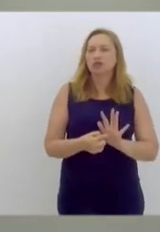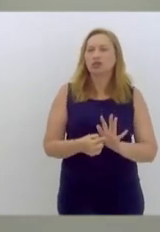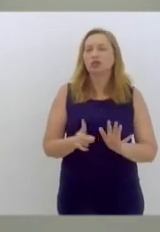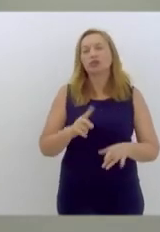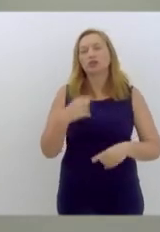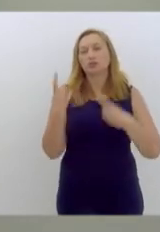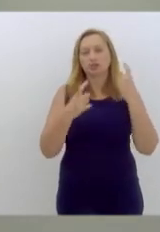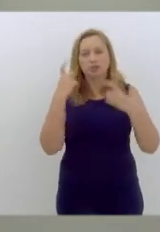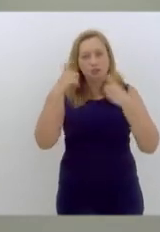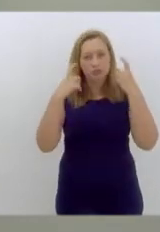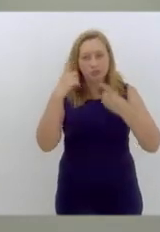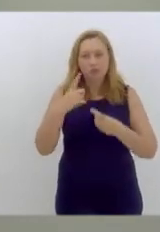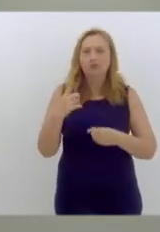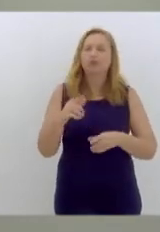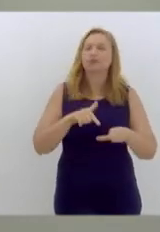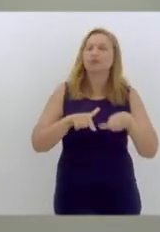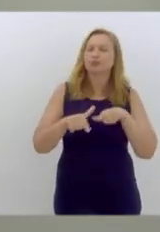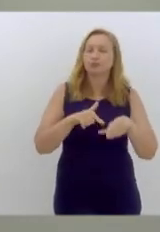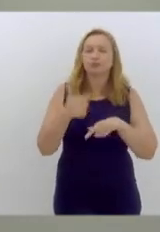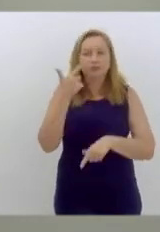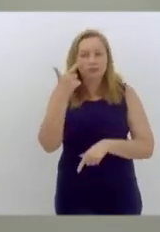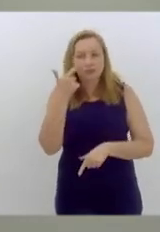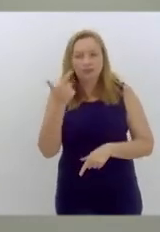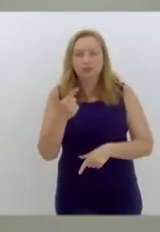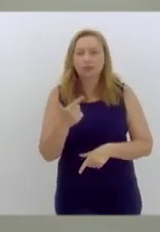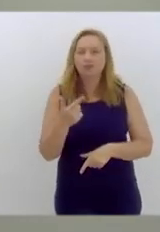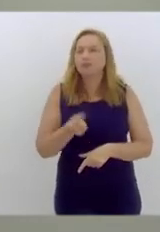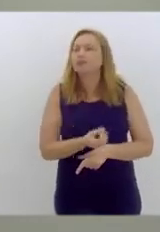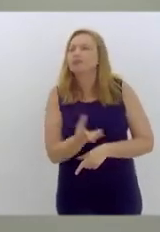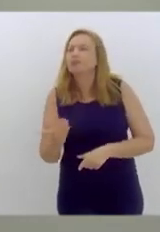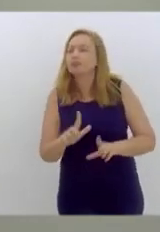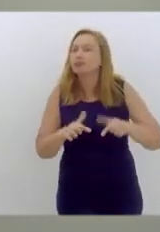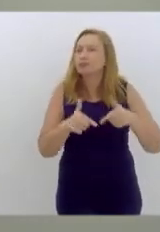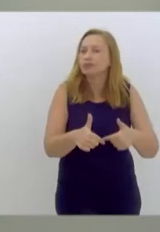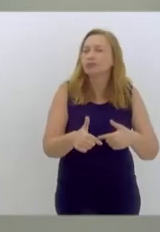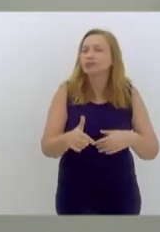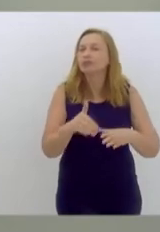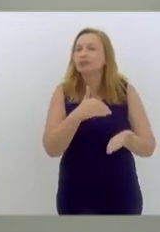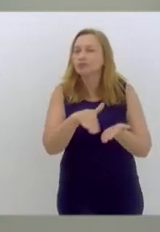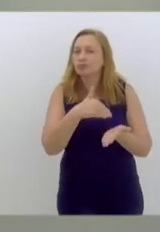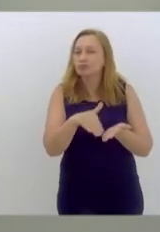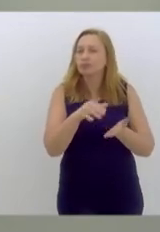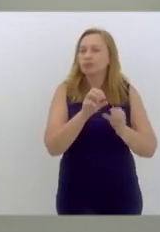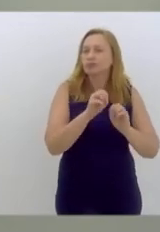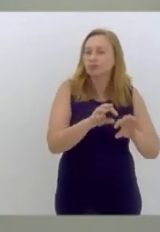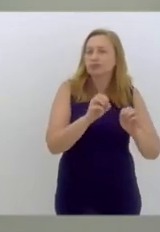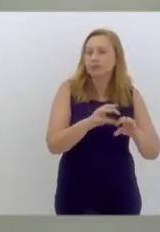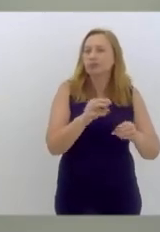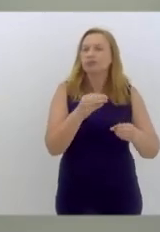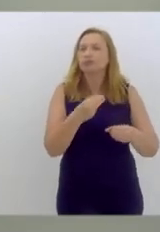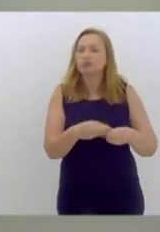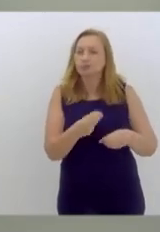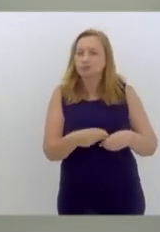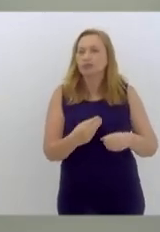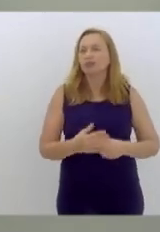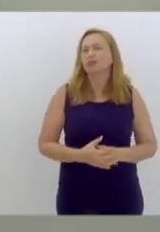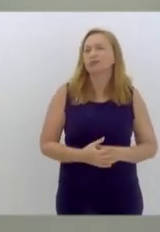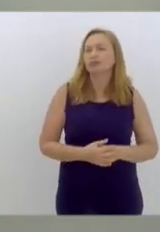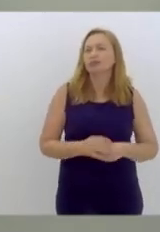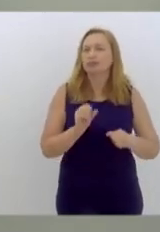nossa preocupação no nosso trabalho foi verificar quais as ações as secretarias municipais de educação estavam executando para,